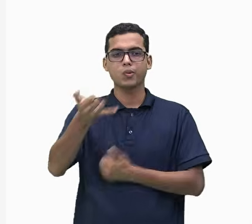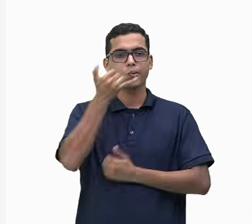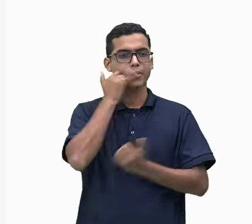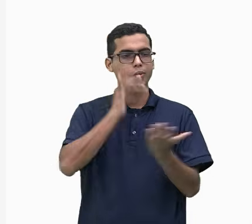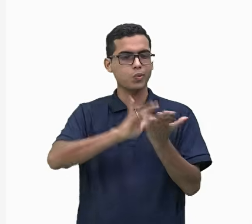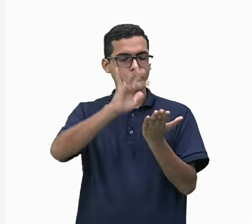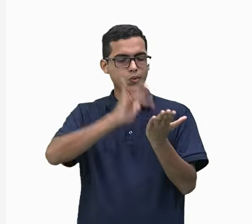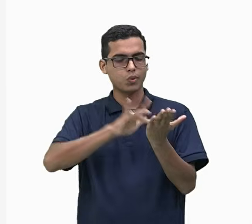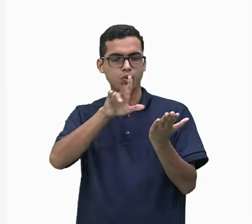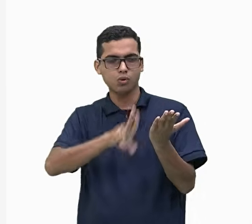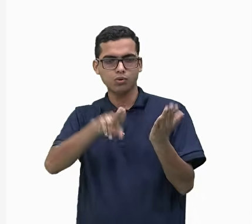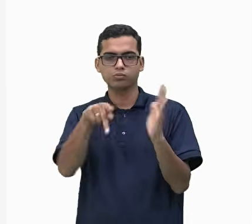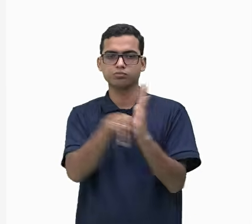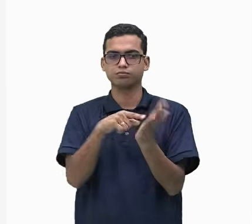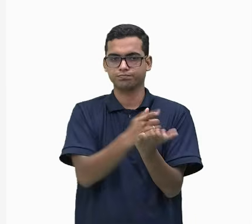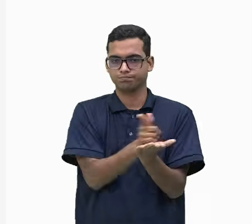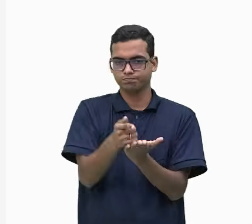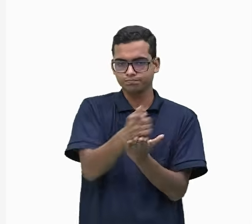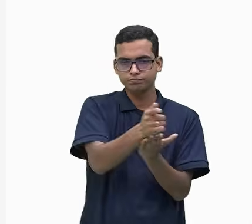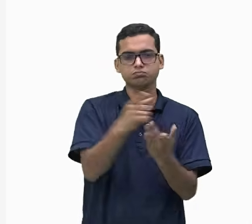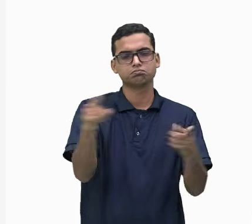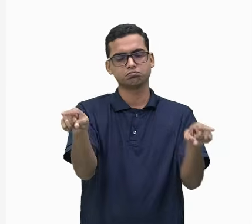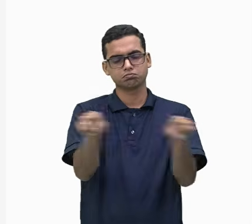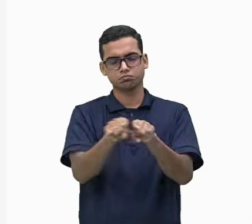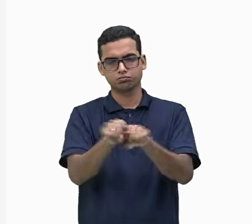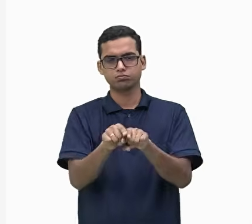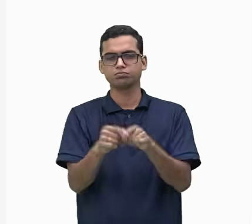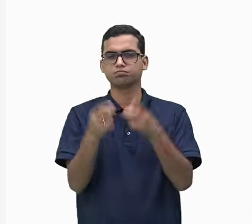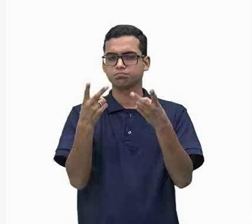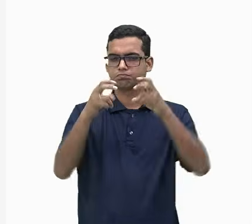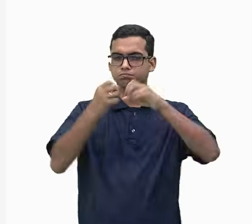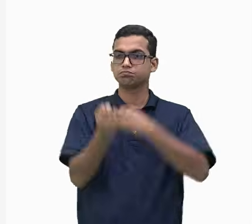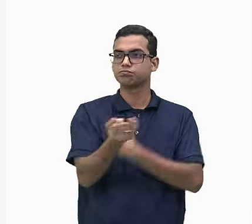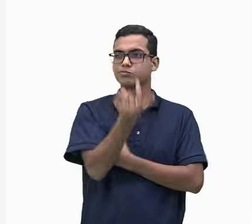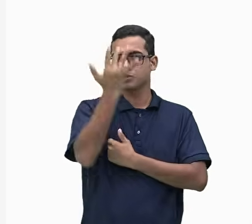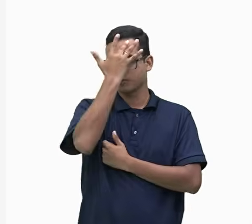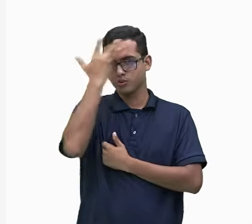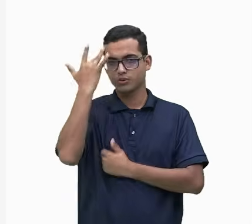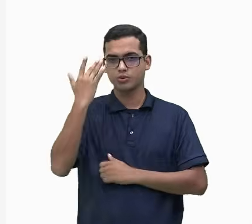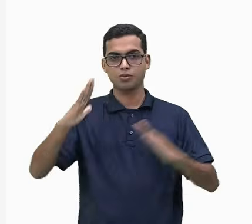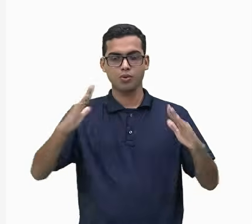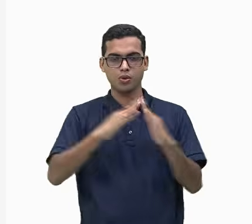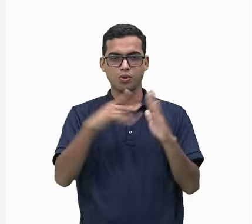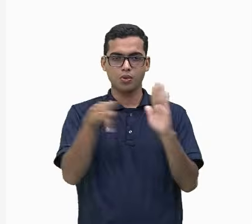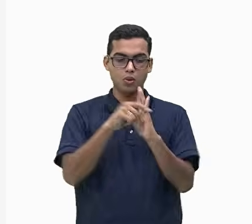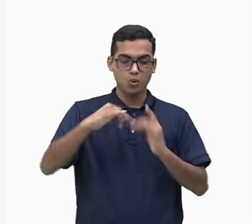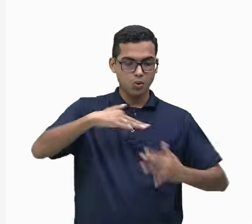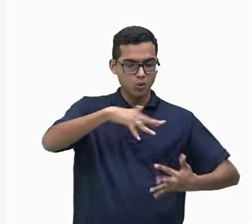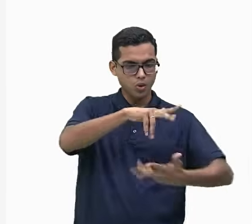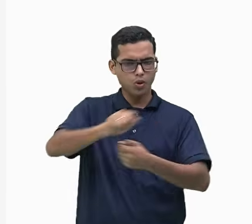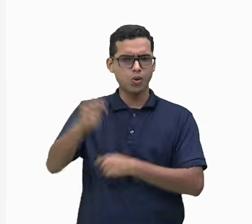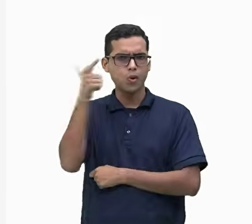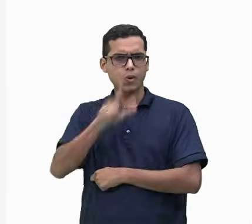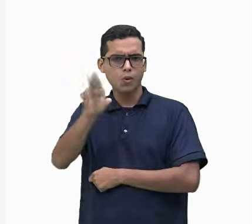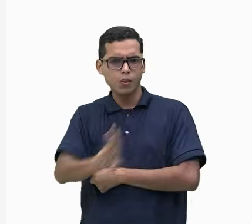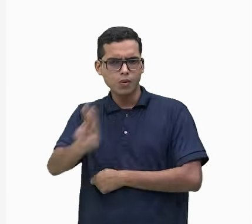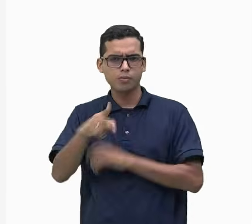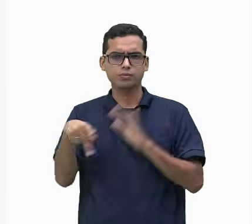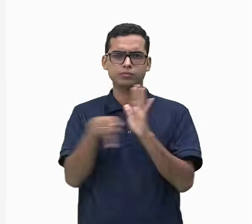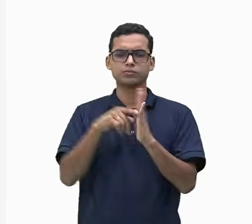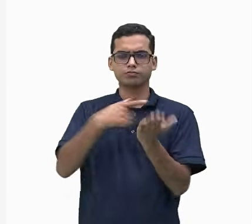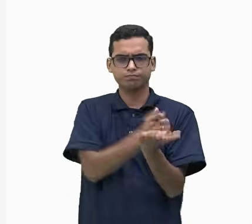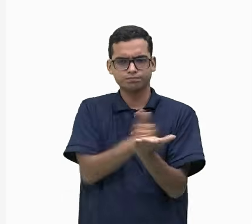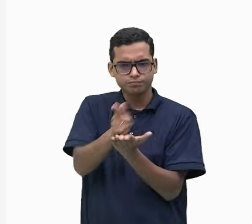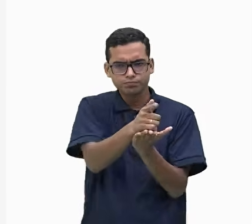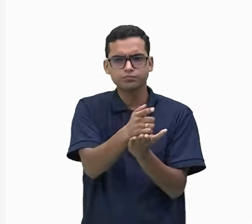de GPS. Agora, vocês podem imaginar a quantidade de habitantes que nós temos no planeta, das pessoas que podem estar utilizando o GPS ao mesmo